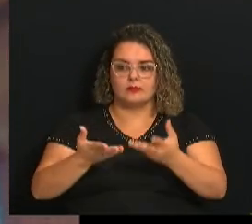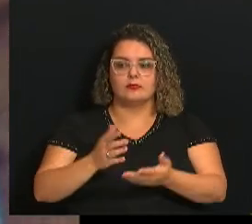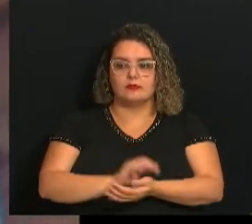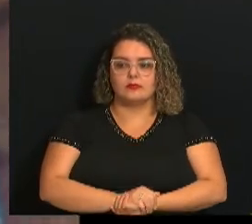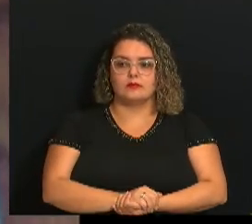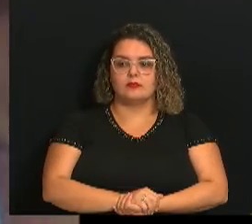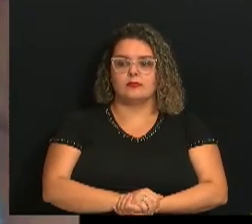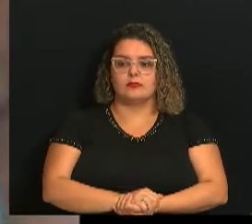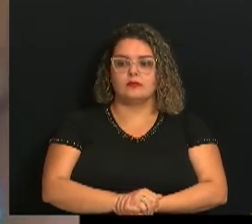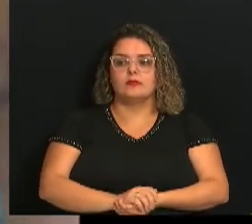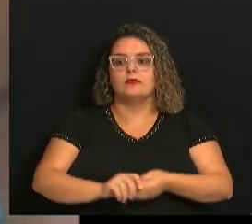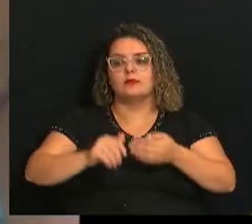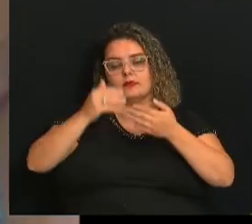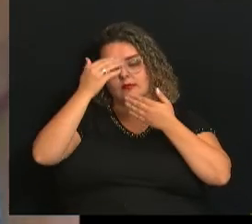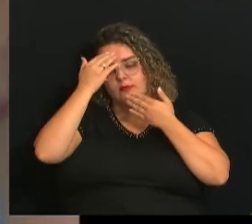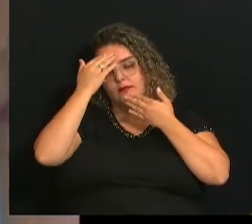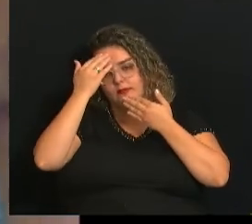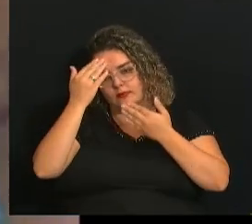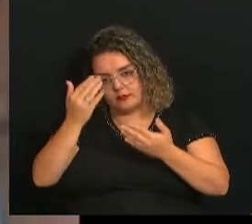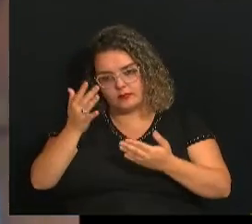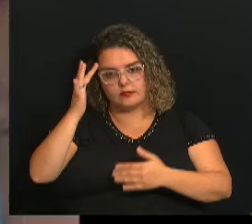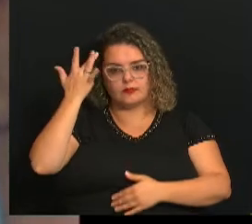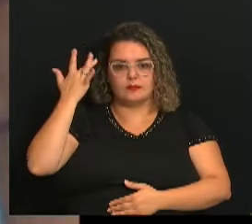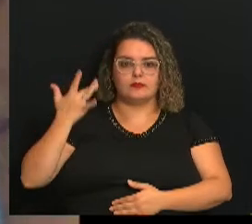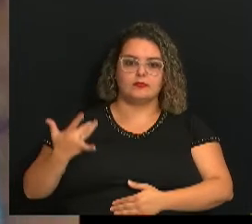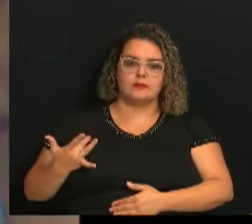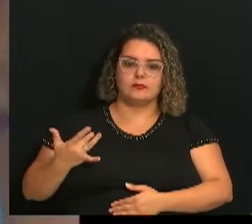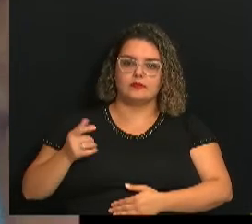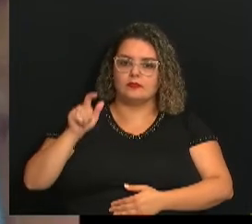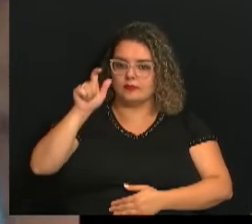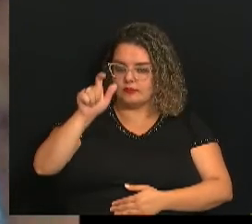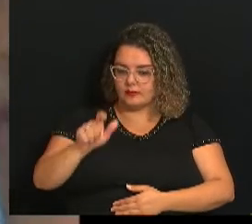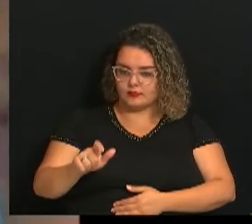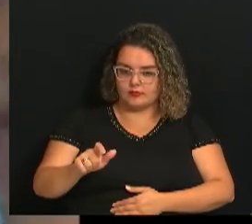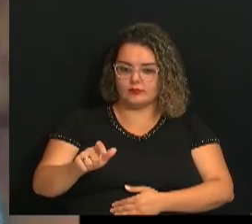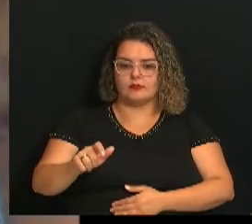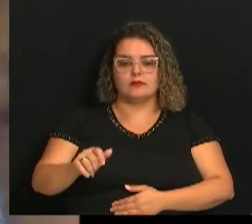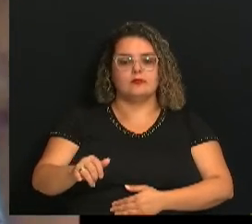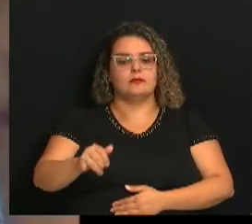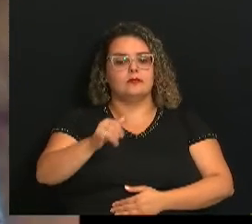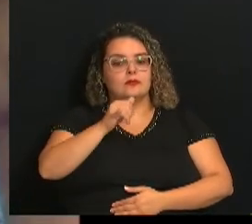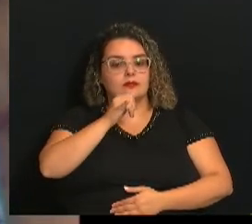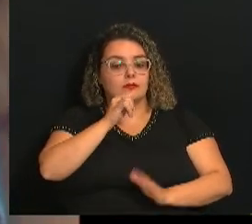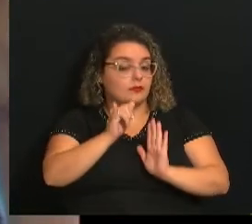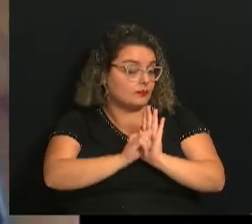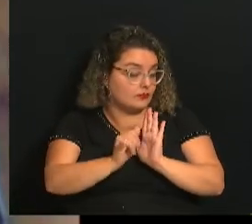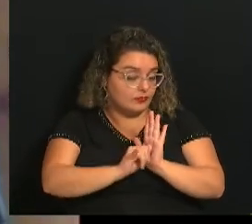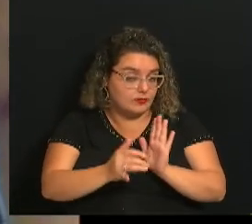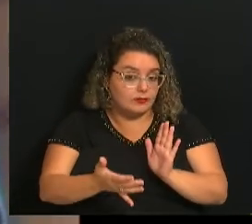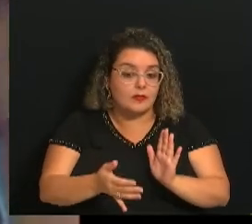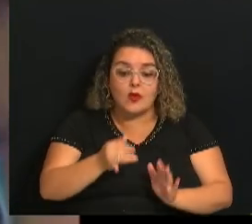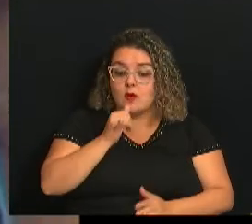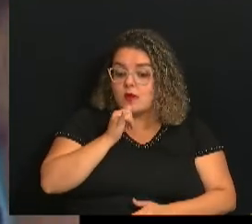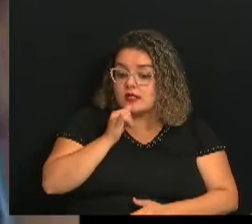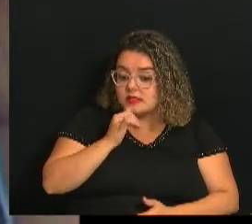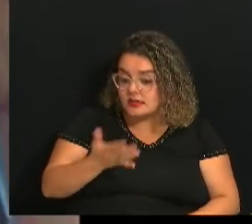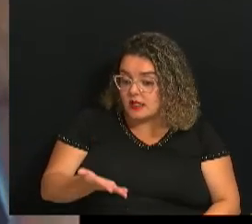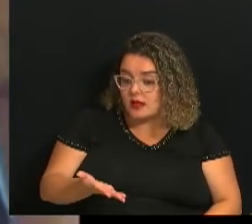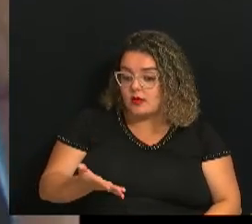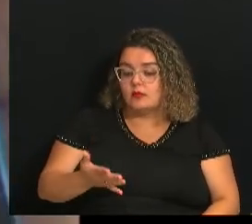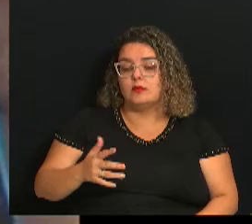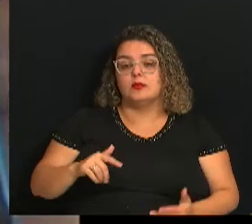que agradeço muito, Guida, você é um exemplo para mim de militância, você como trabalhadora e como defensora